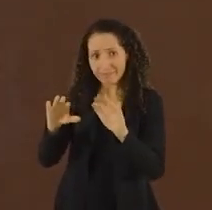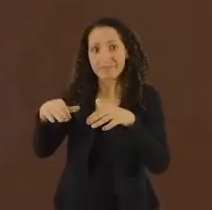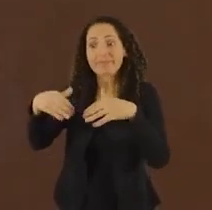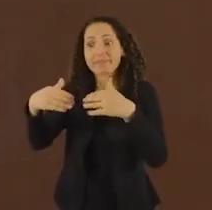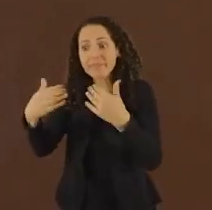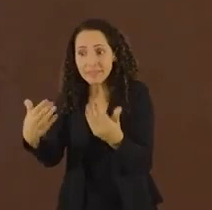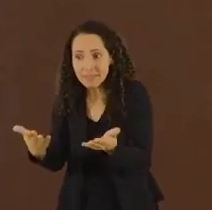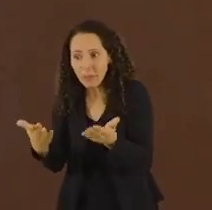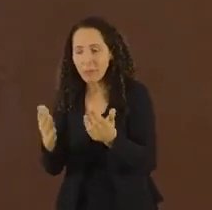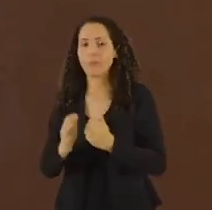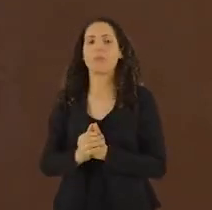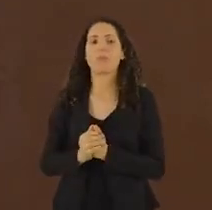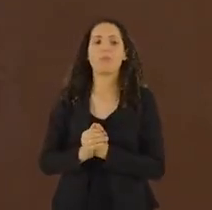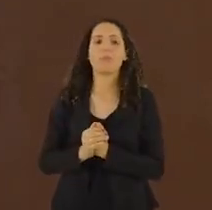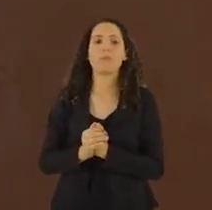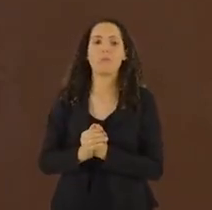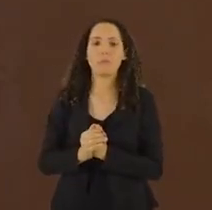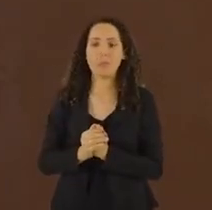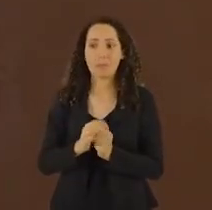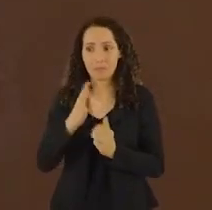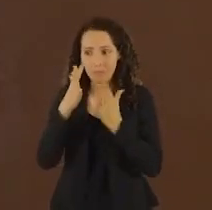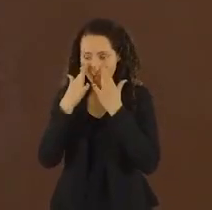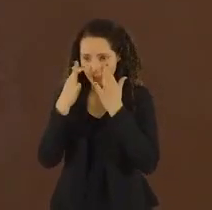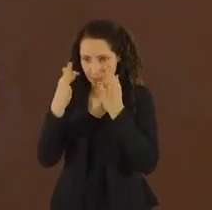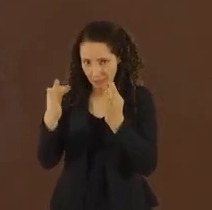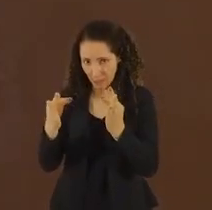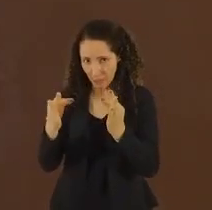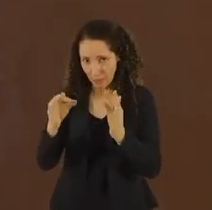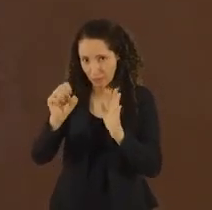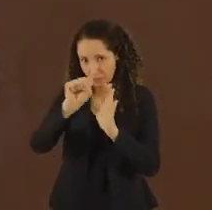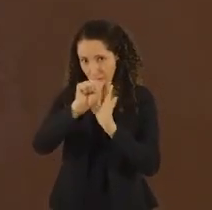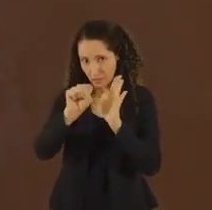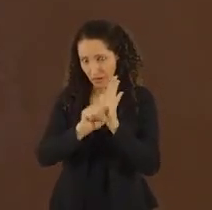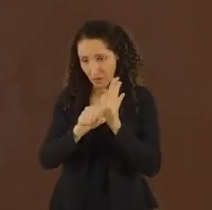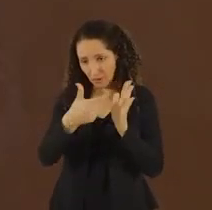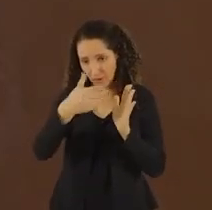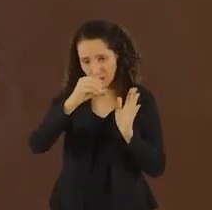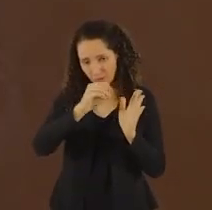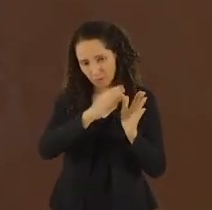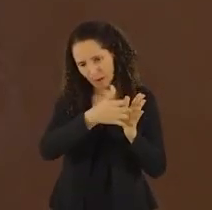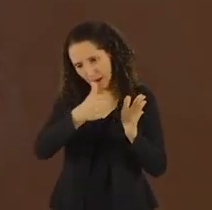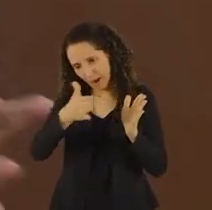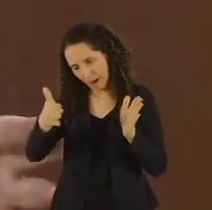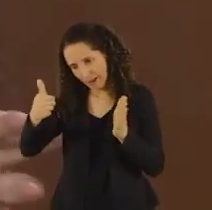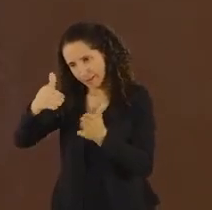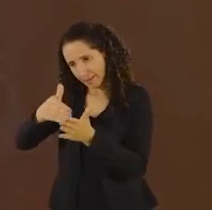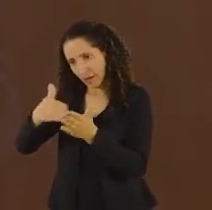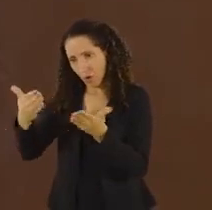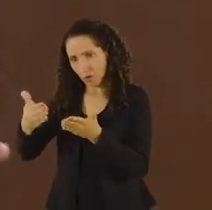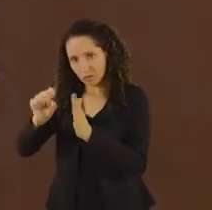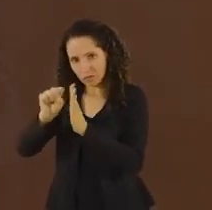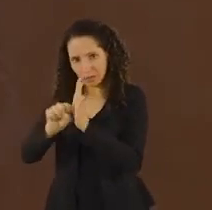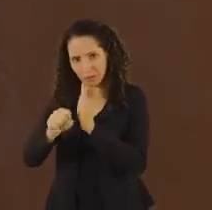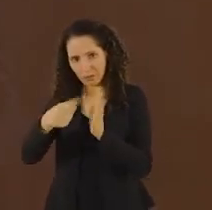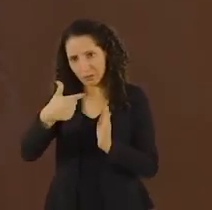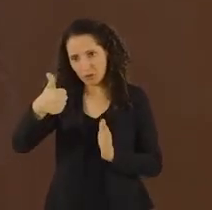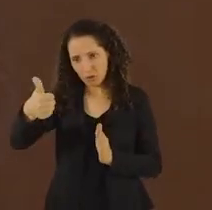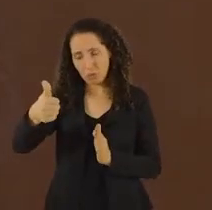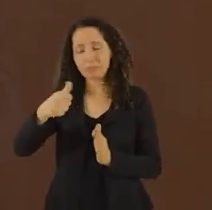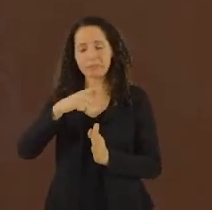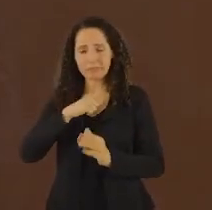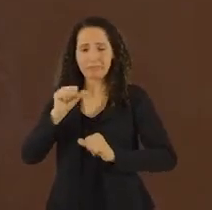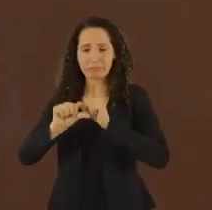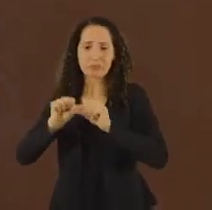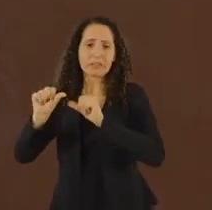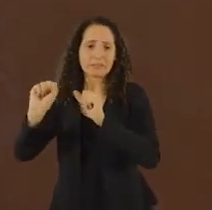já acontecendo veja das últimas décadas do século 20 para cá o esfacelamento e identitário